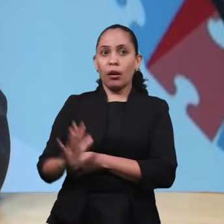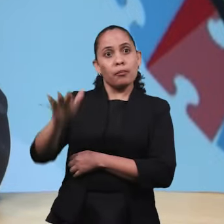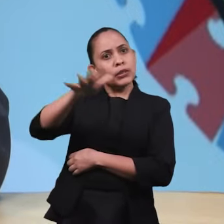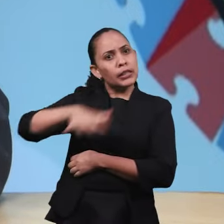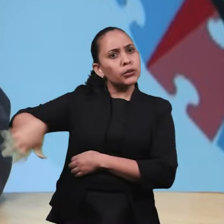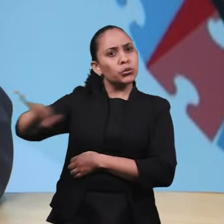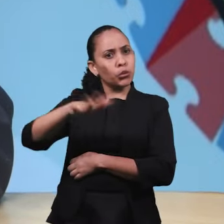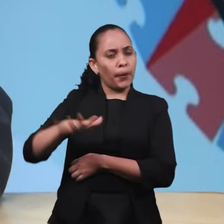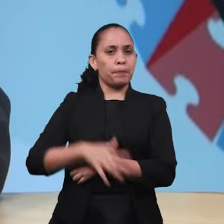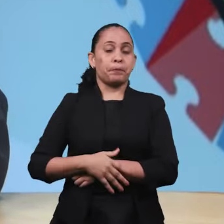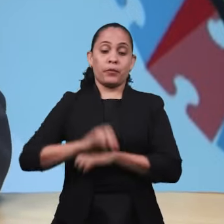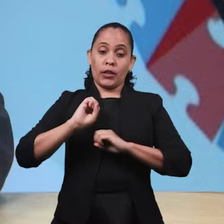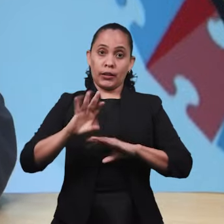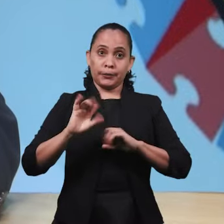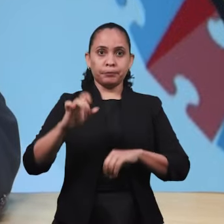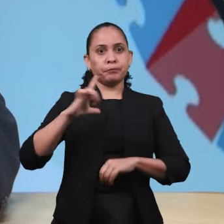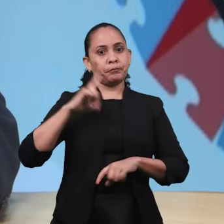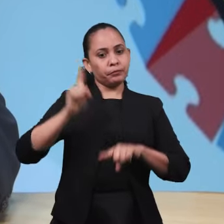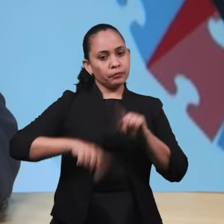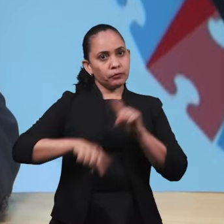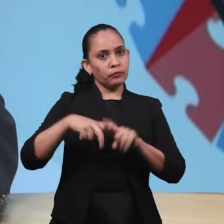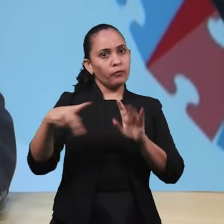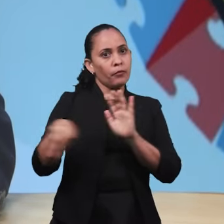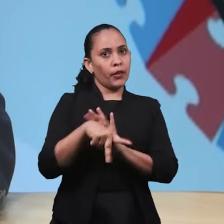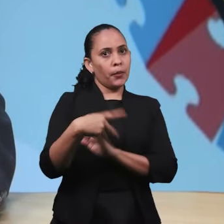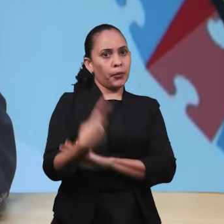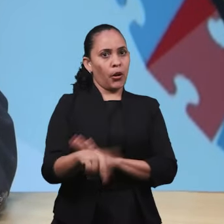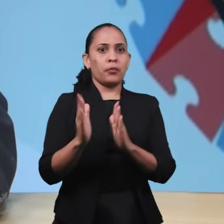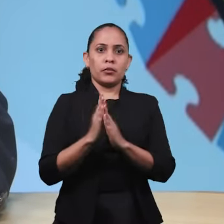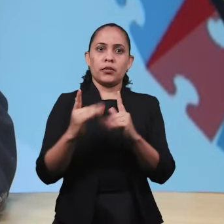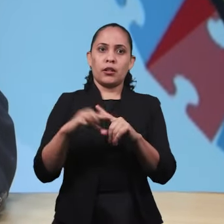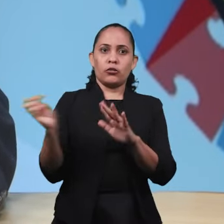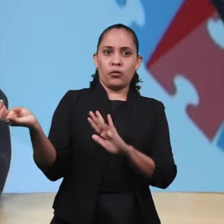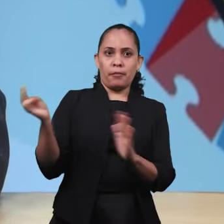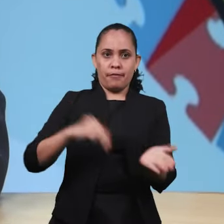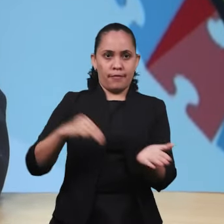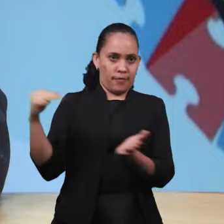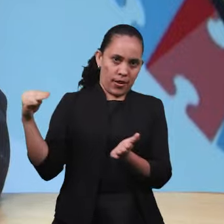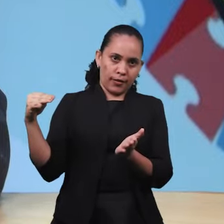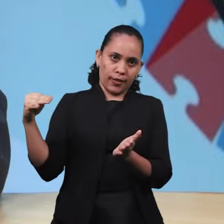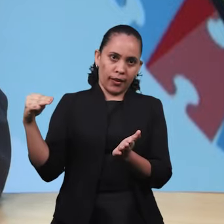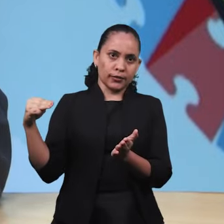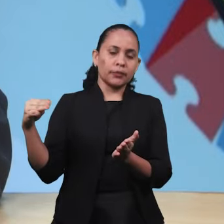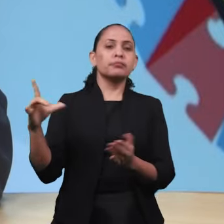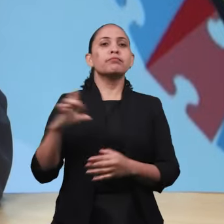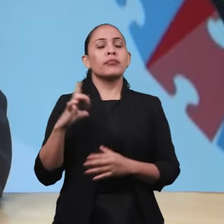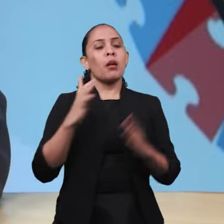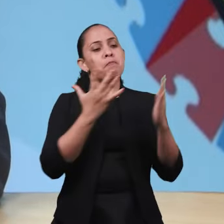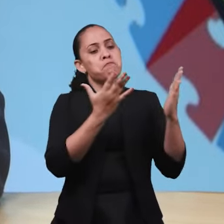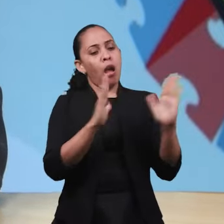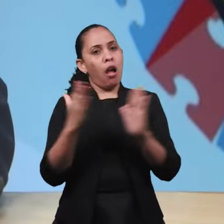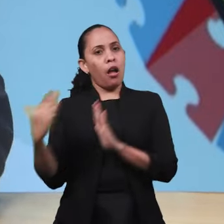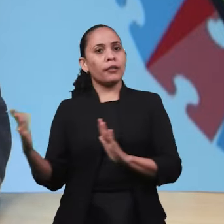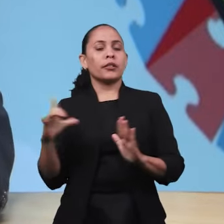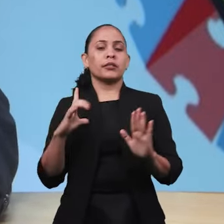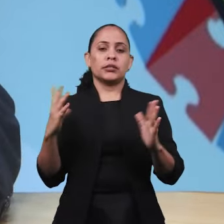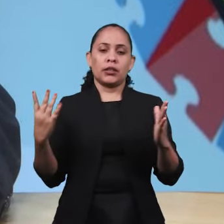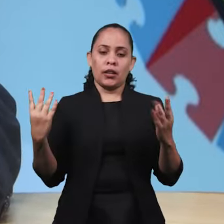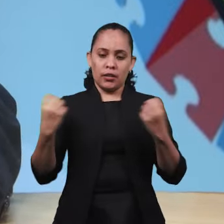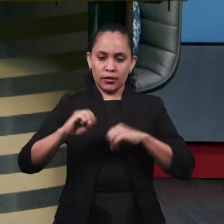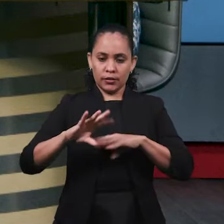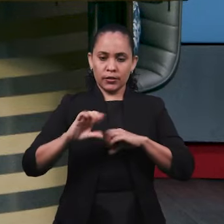vão dar aulas, existe um material próprio da Igreja Cristã Maranata, cuja sequência vai ser